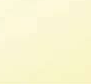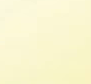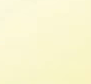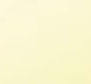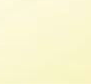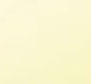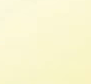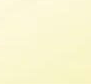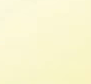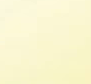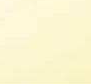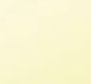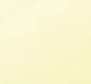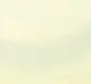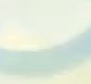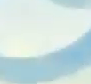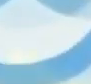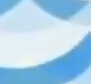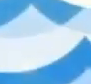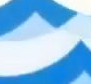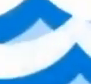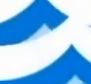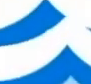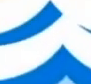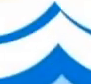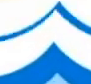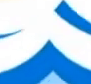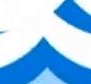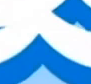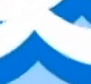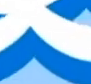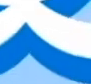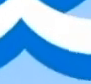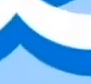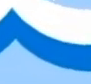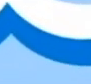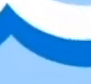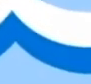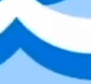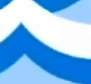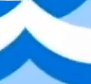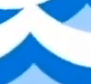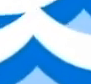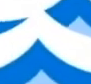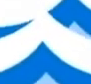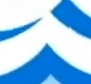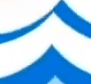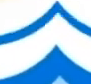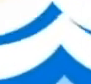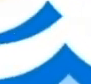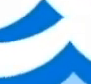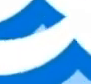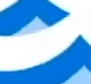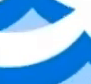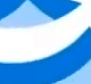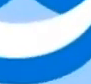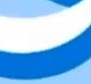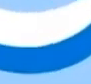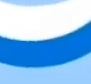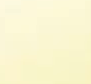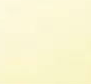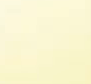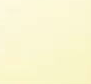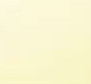Transportes aquáticos são utilizados nos mares, rios, oceanos e lagos. Esses